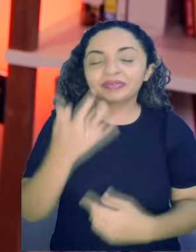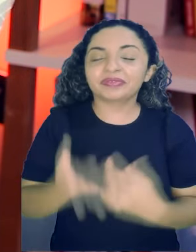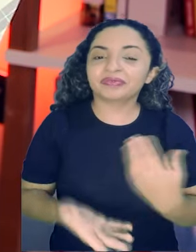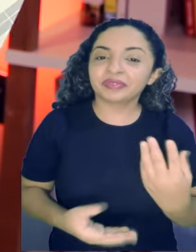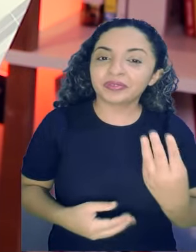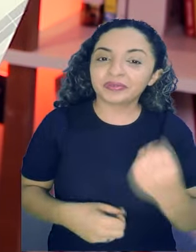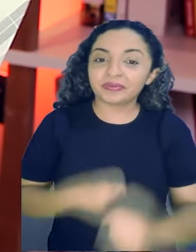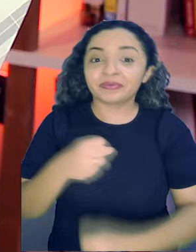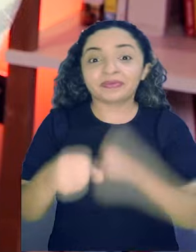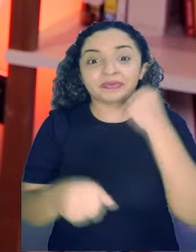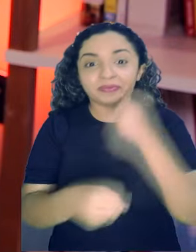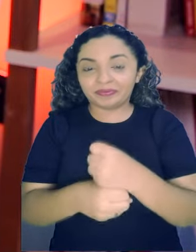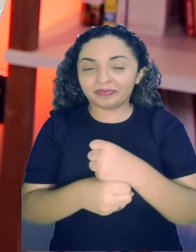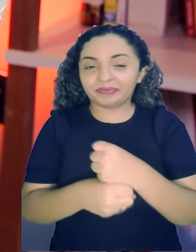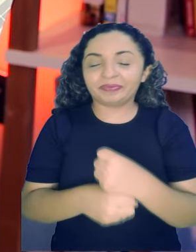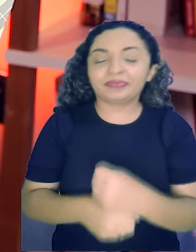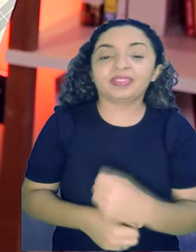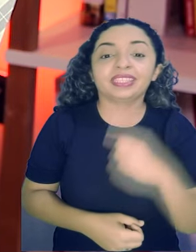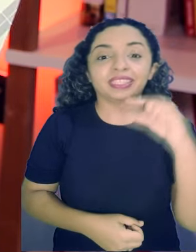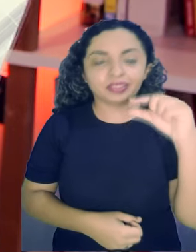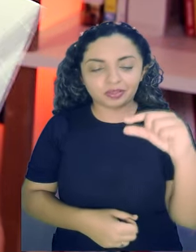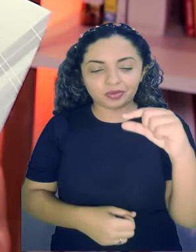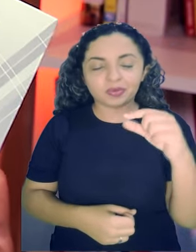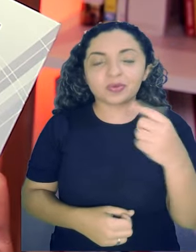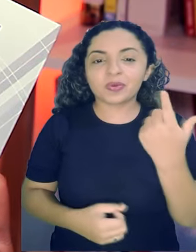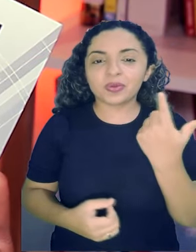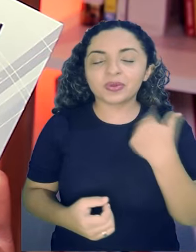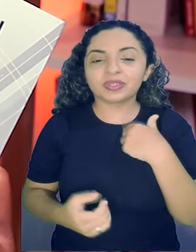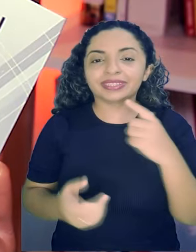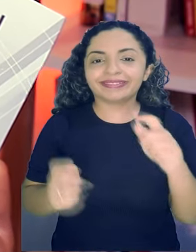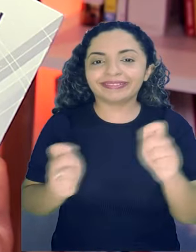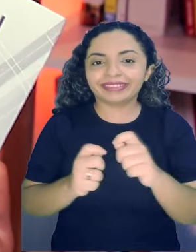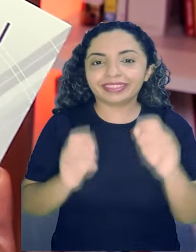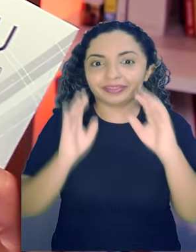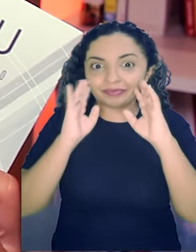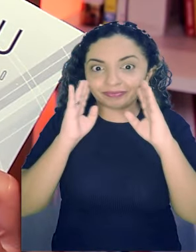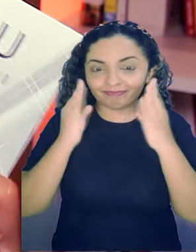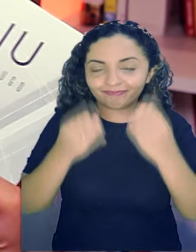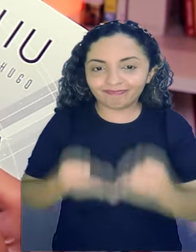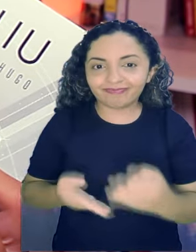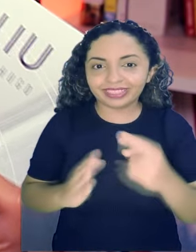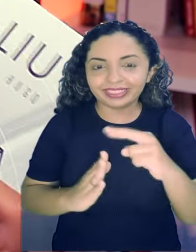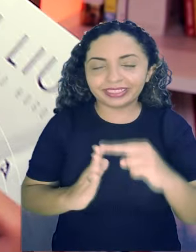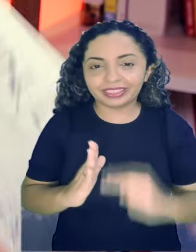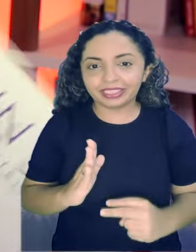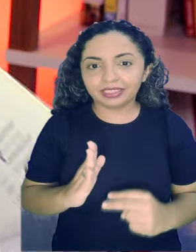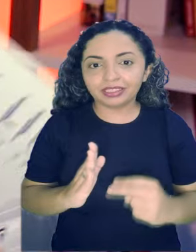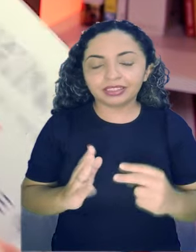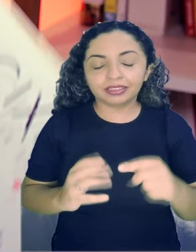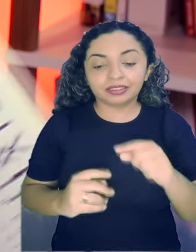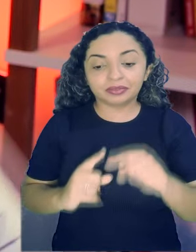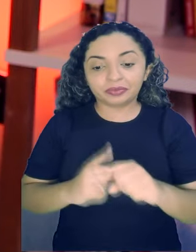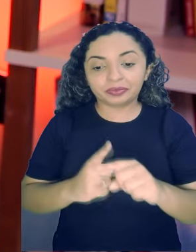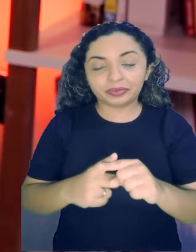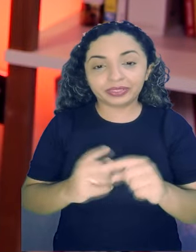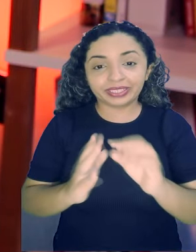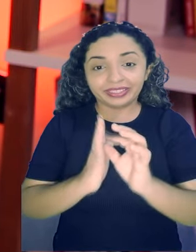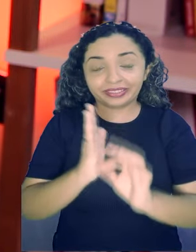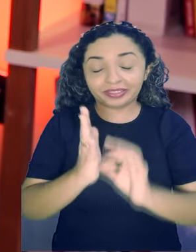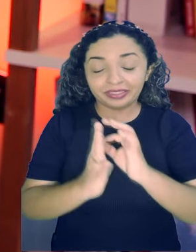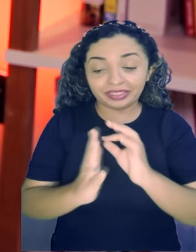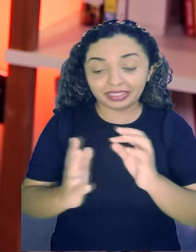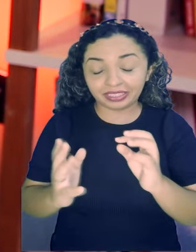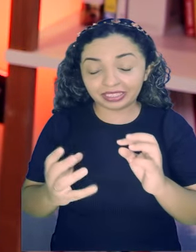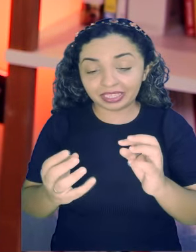Mas esse livro, apesar de ele ser mais curto, ele também precisa de uma leitura muito atenta, porque o Xinxin Liu consegue